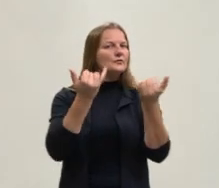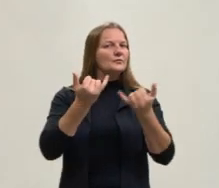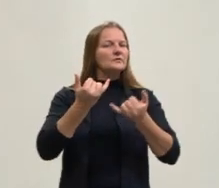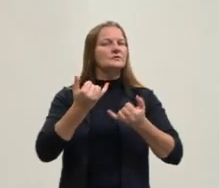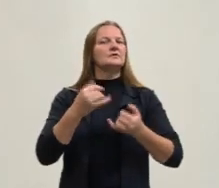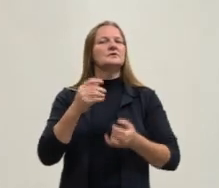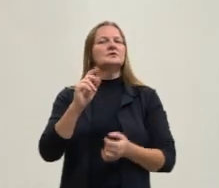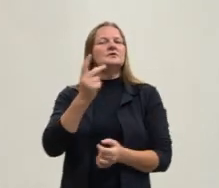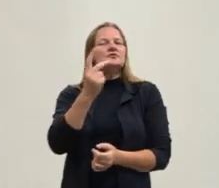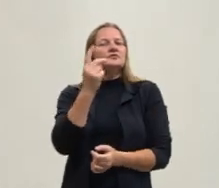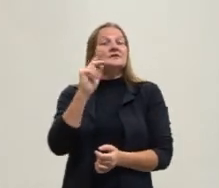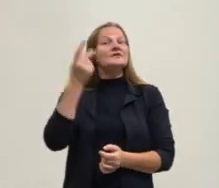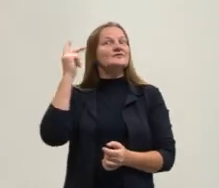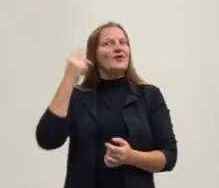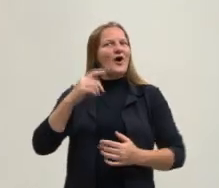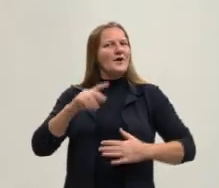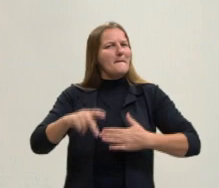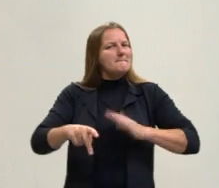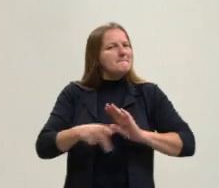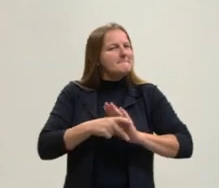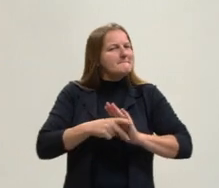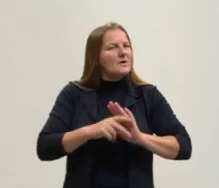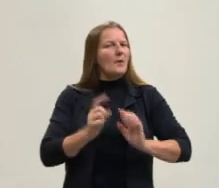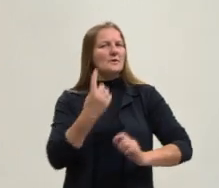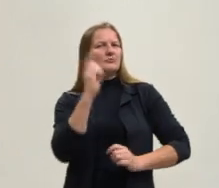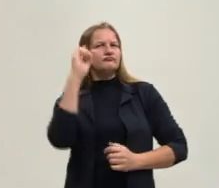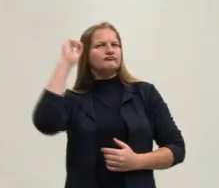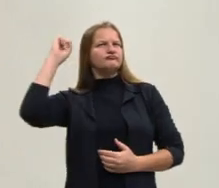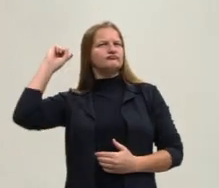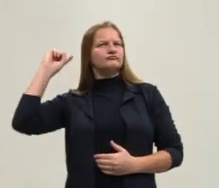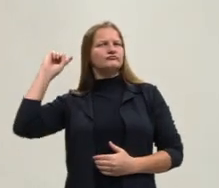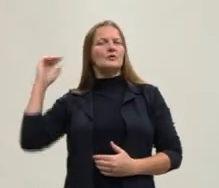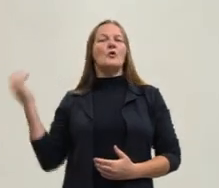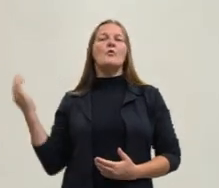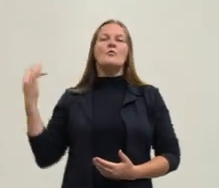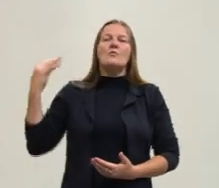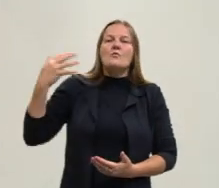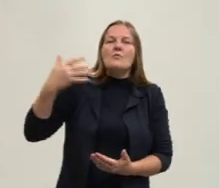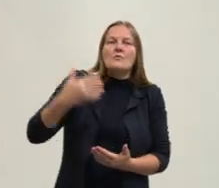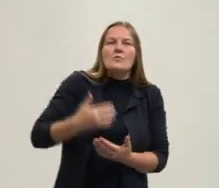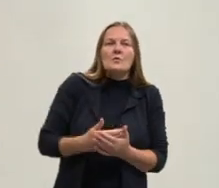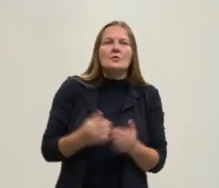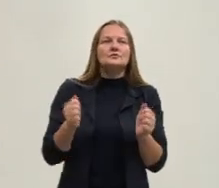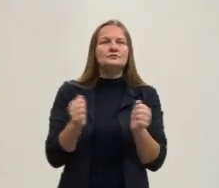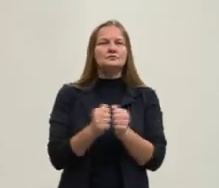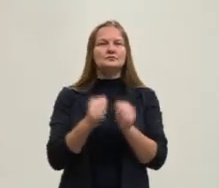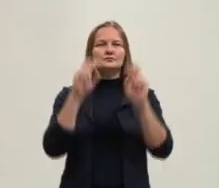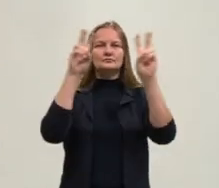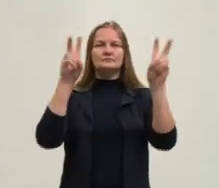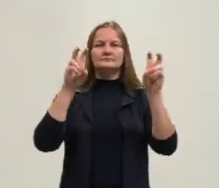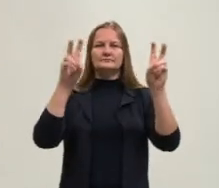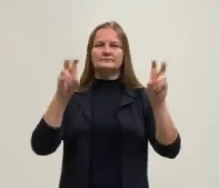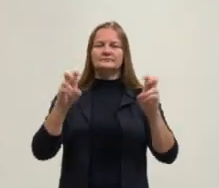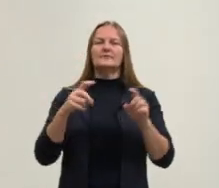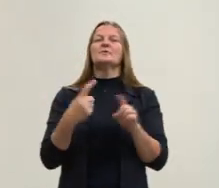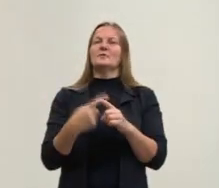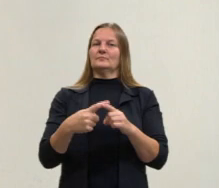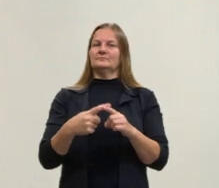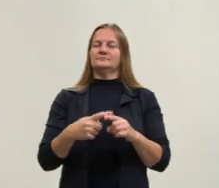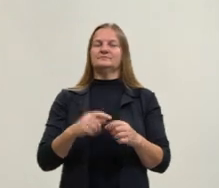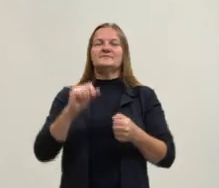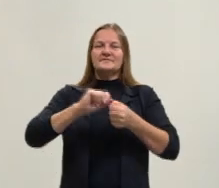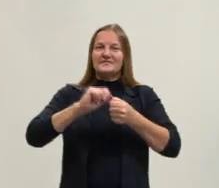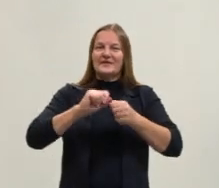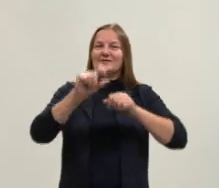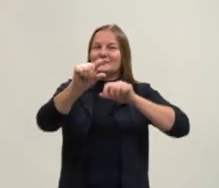imagem cultural que eu tenho sobre aquele tema ou sobre algo que se aproxime daquele tema né então eu